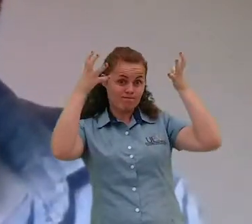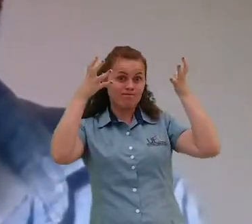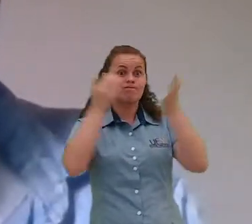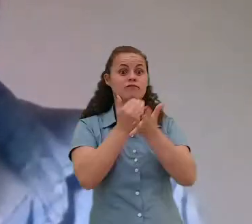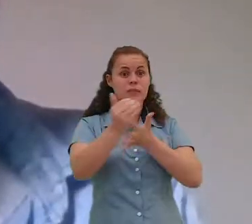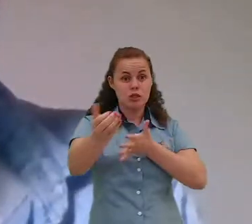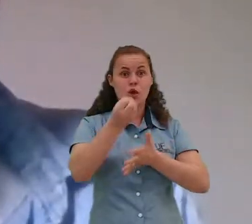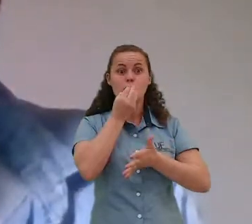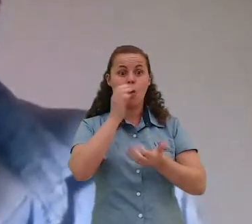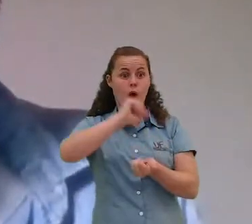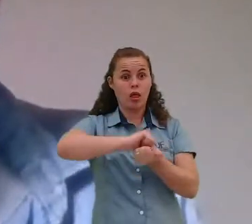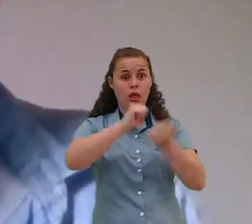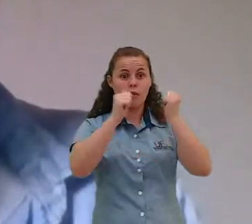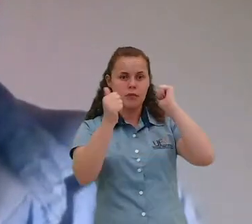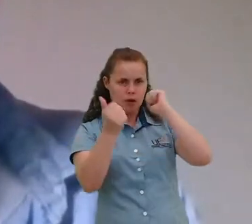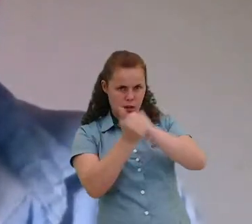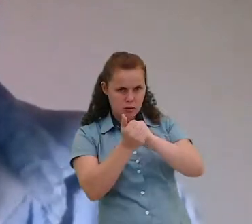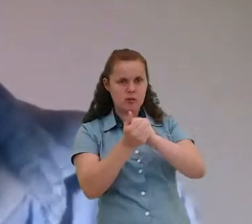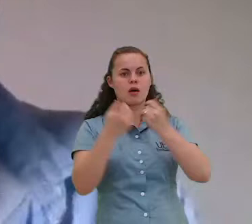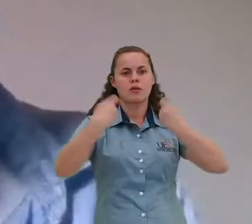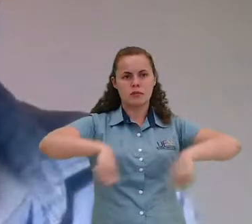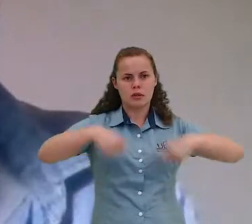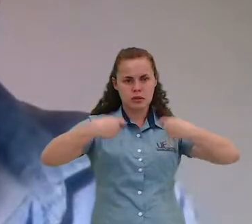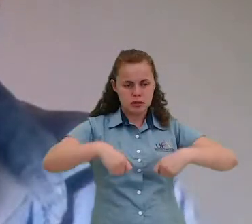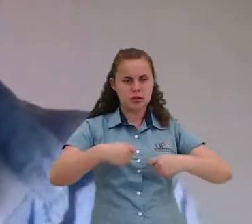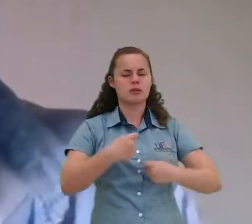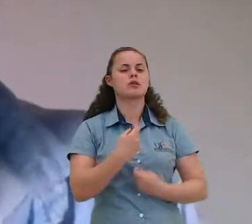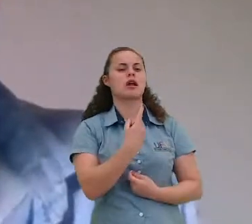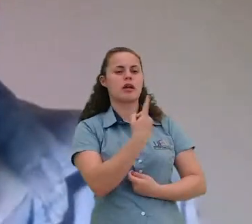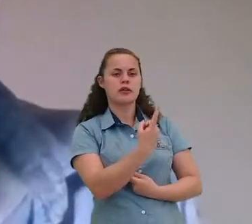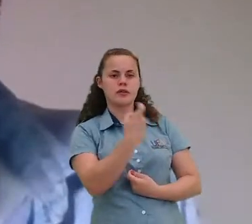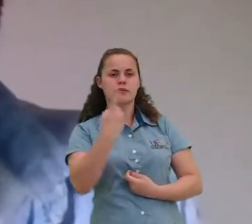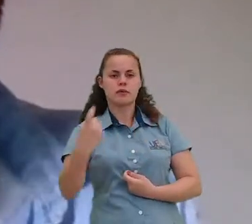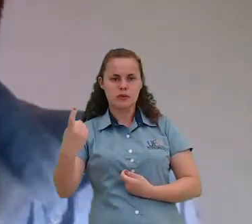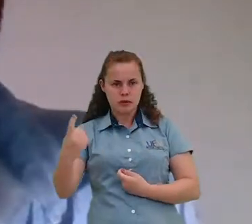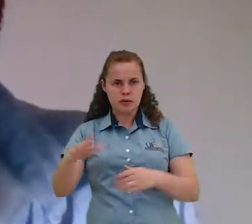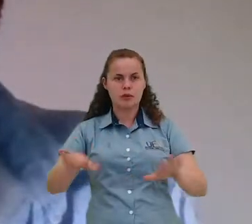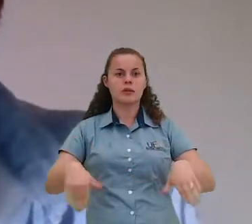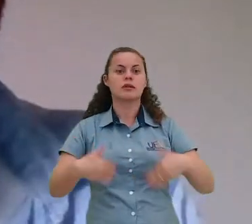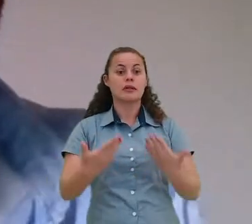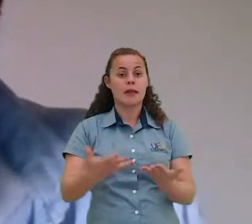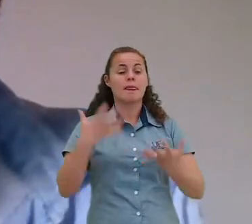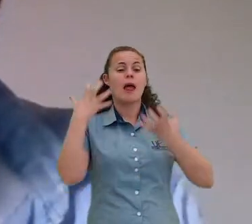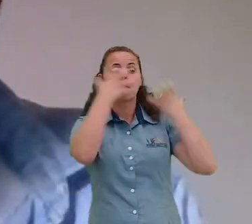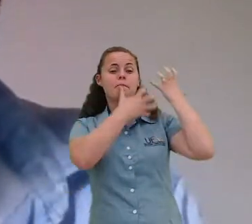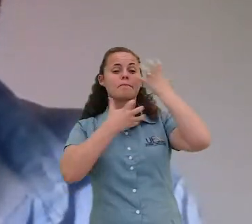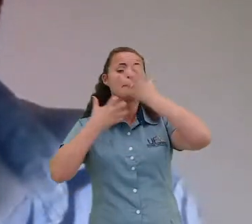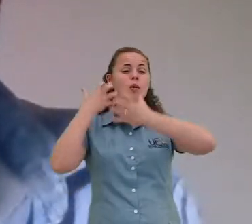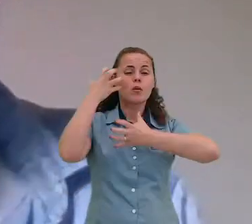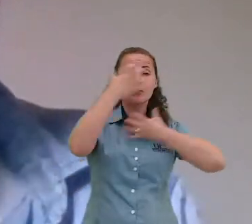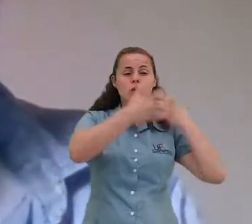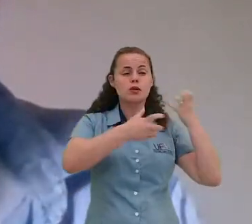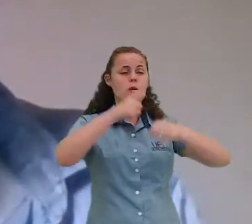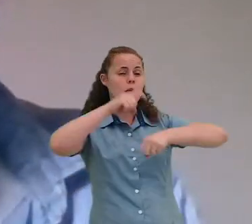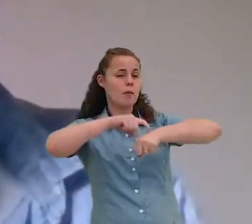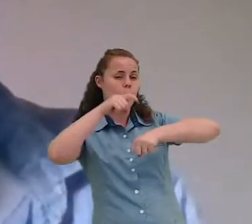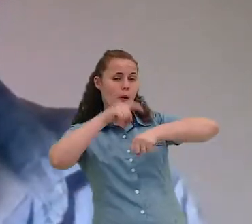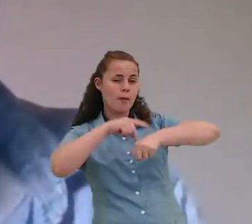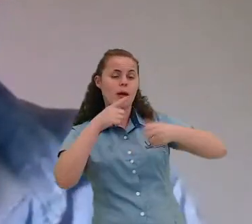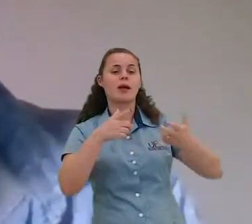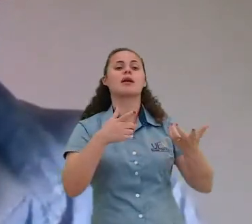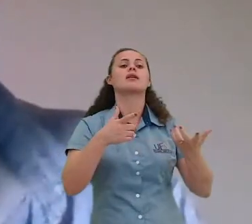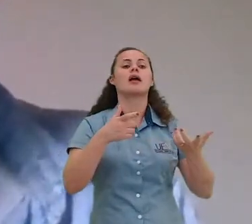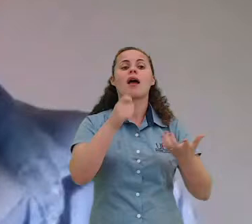boa adaptação conforme necessidade individual de cada cliente, para que, através da música, cada momento possa se tornar ainda